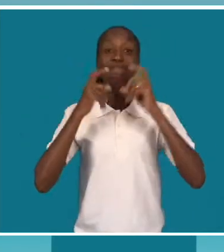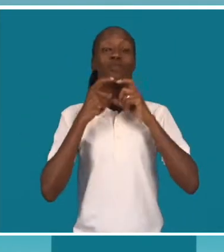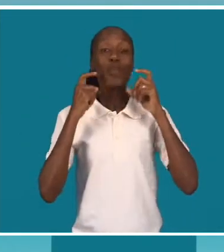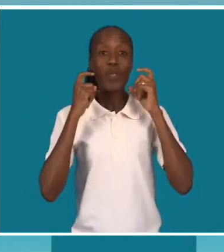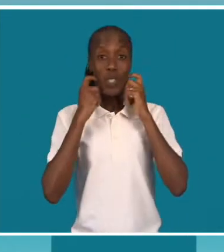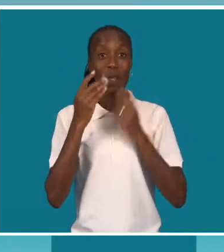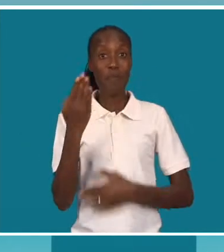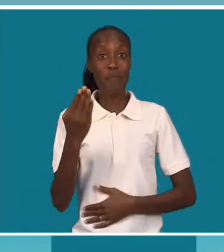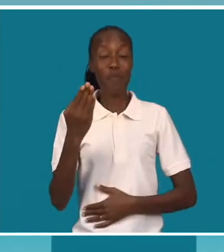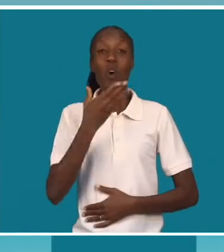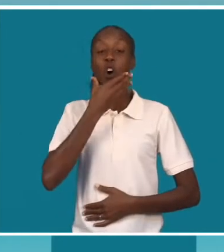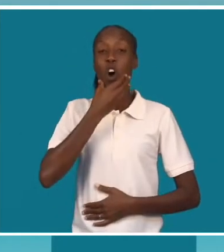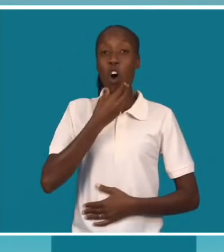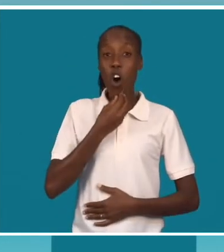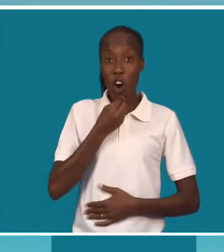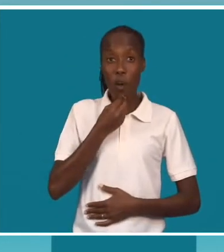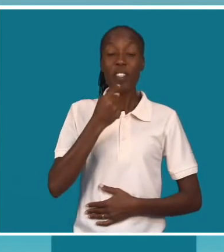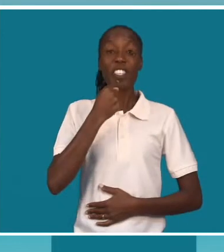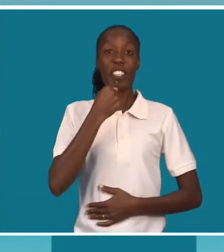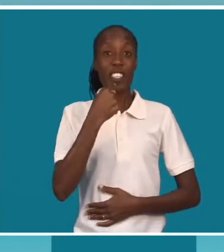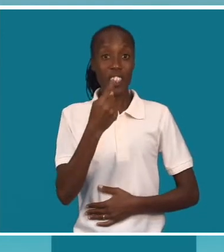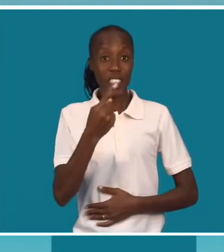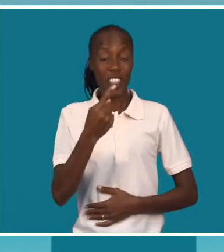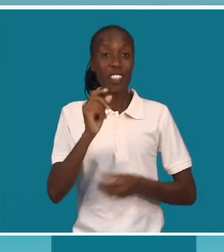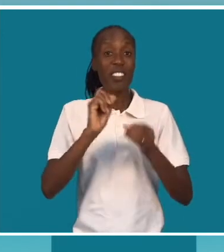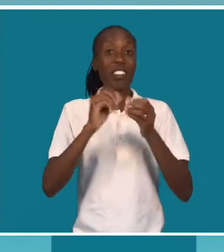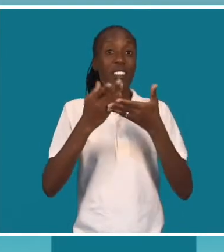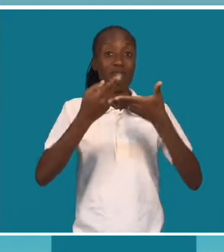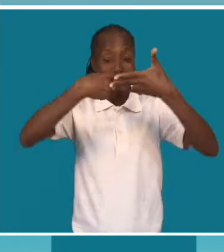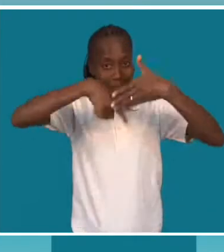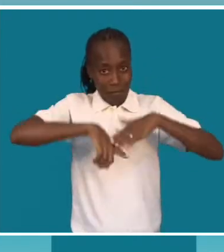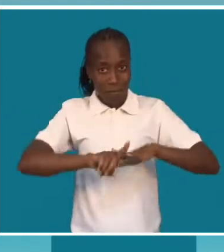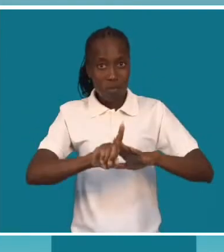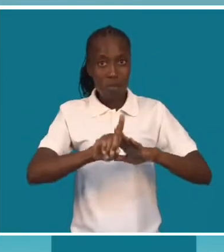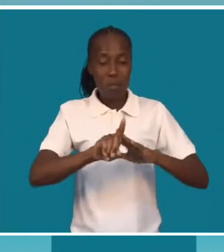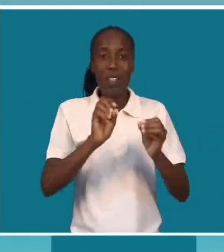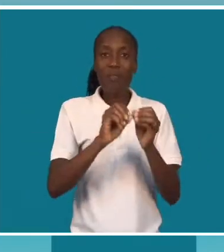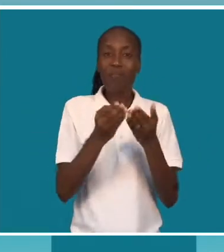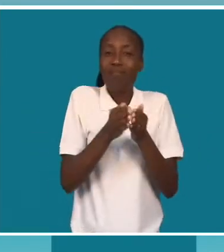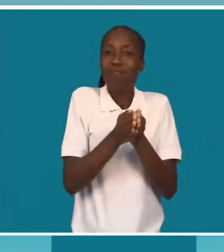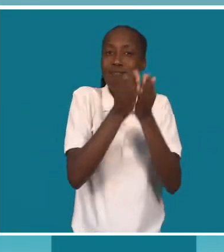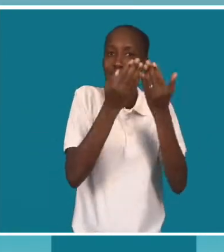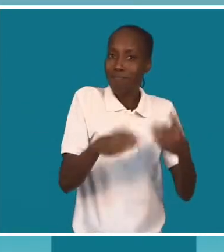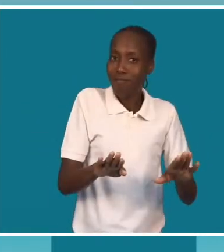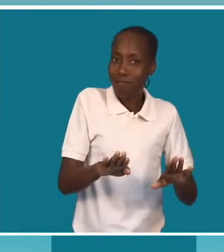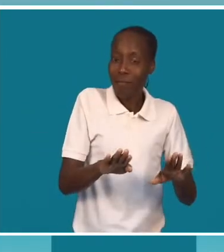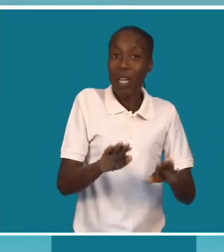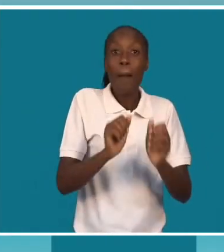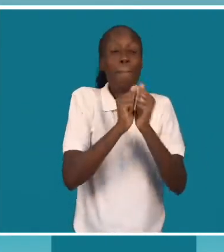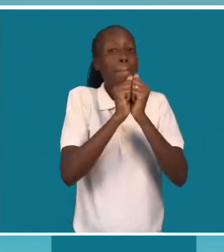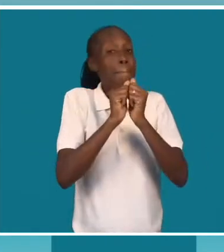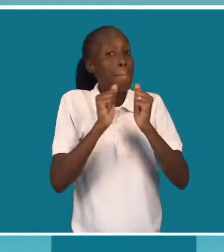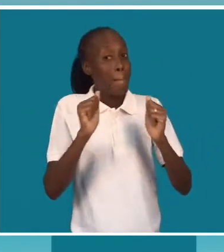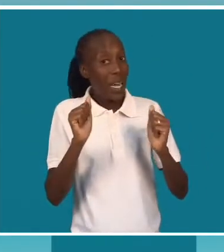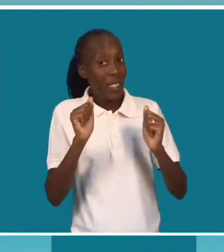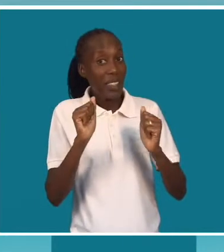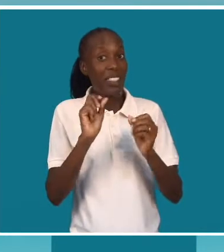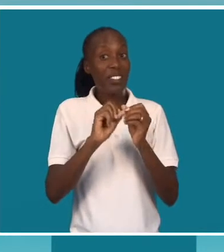Tributária de Moçambique, Paulo Zimoa, revela ter recorrido até à medicina tradicional.